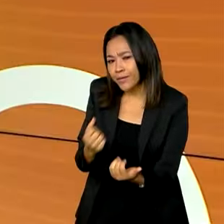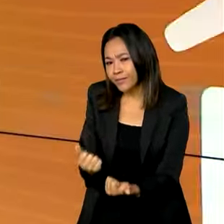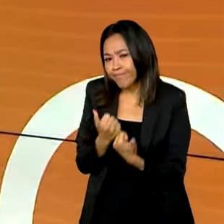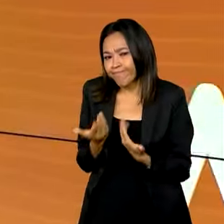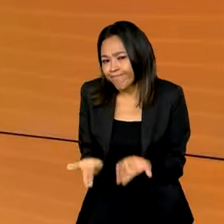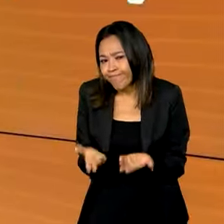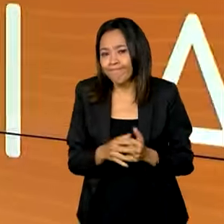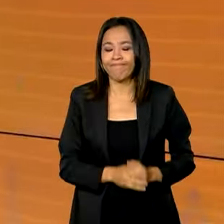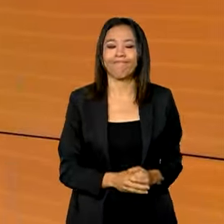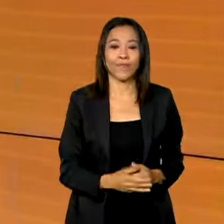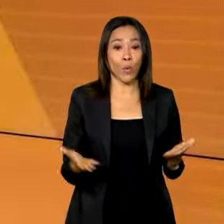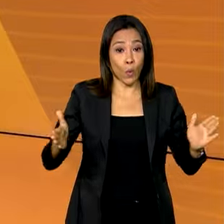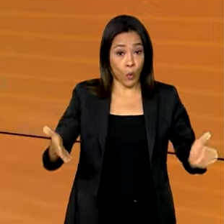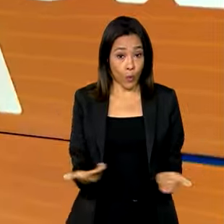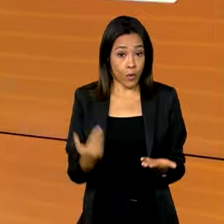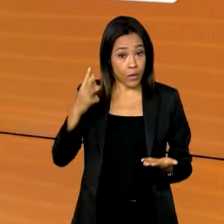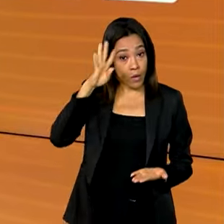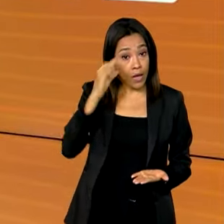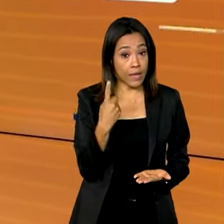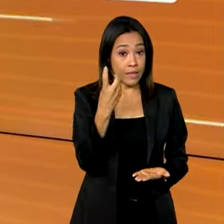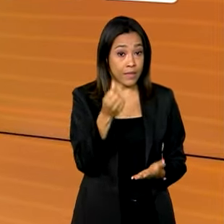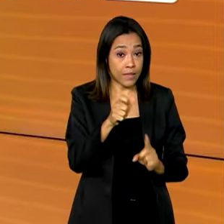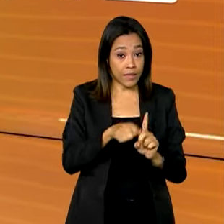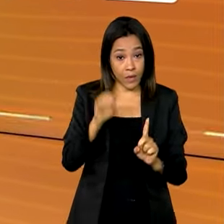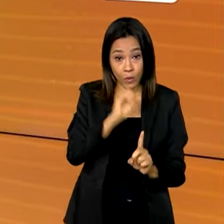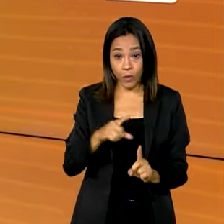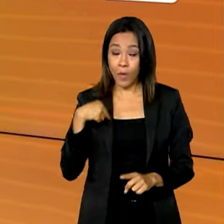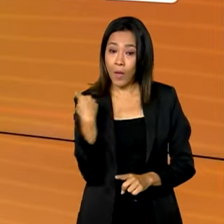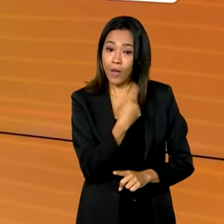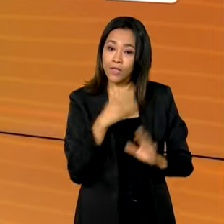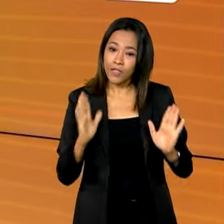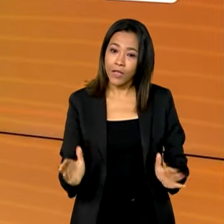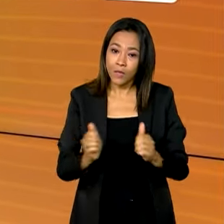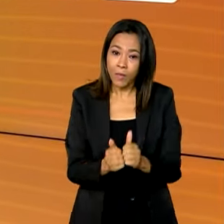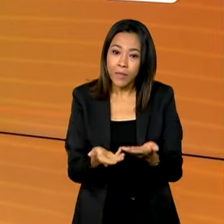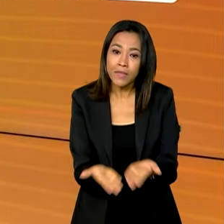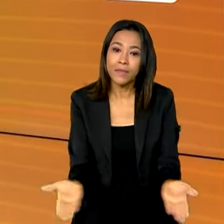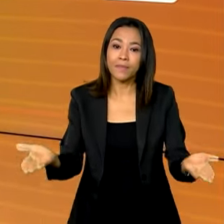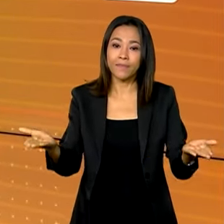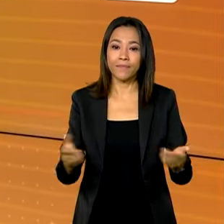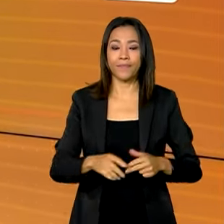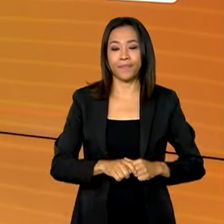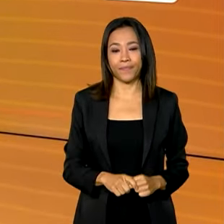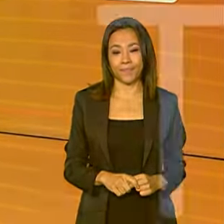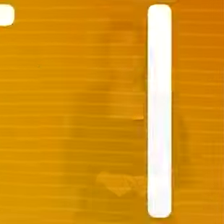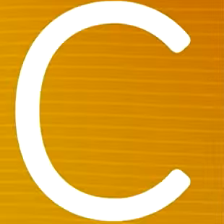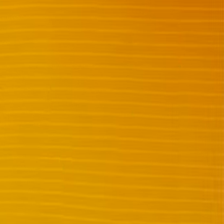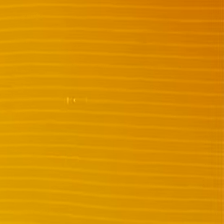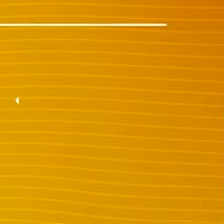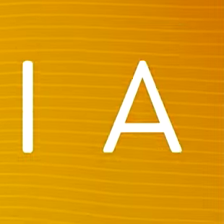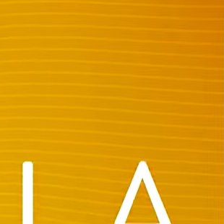benefício. Quarta-feira, 16 de outubro. O Brasil em Dia começa agora.